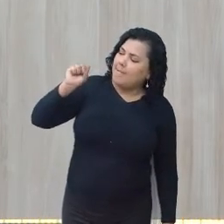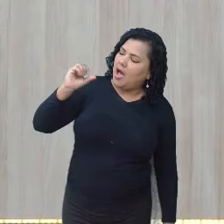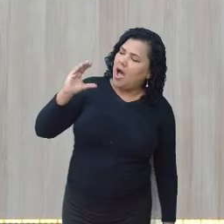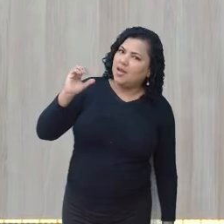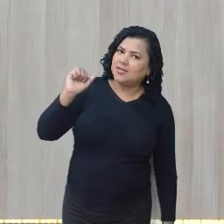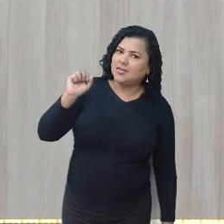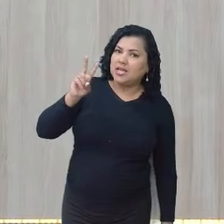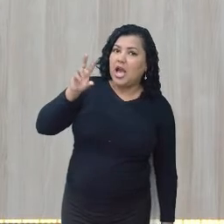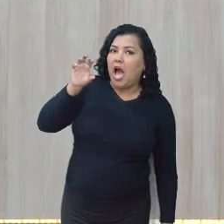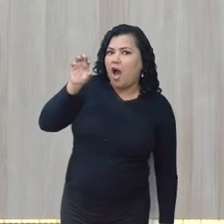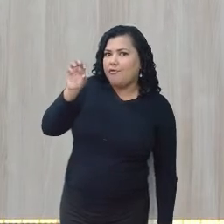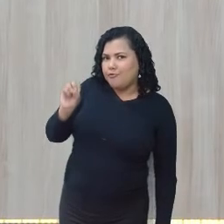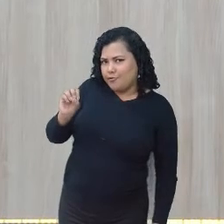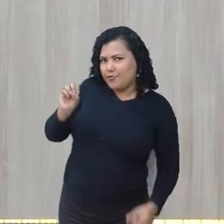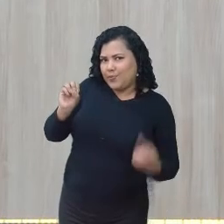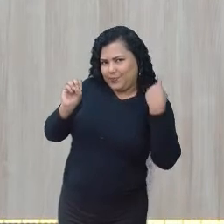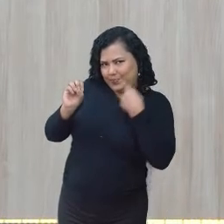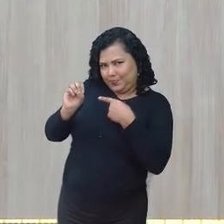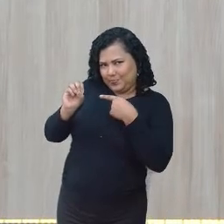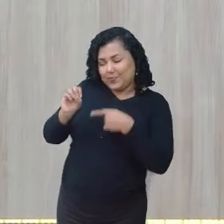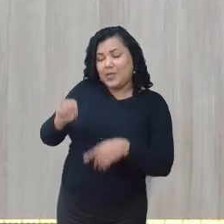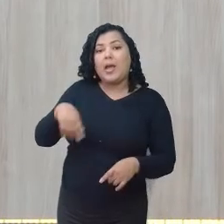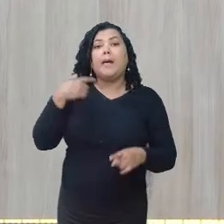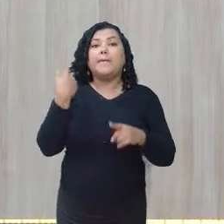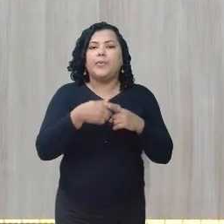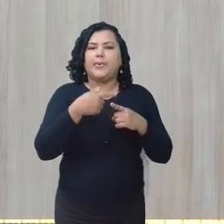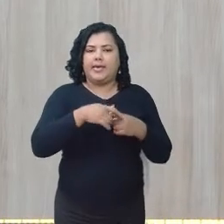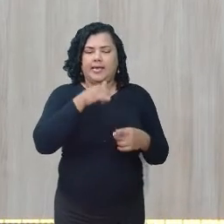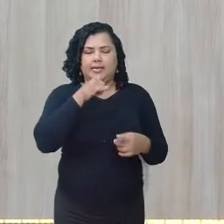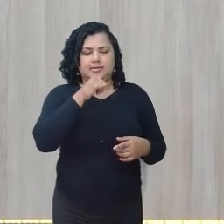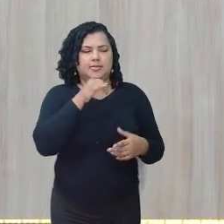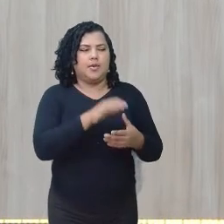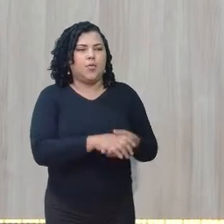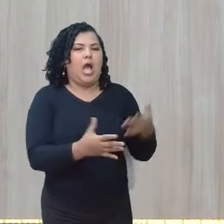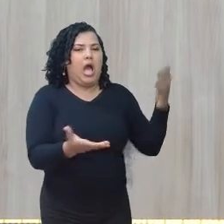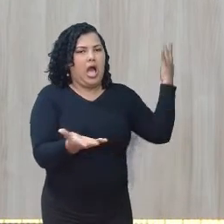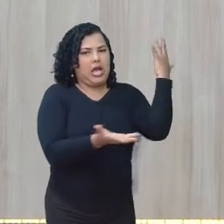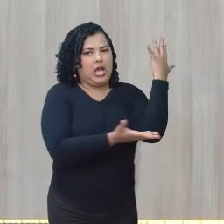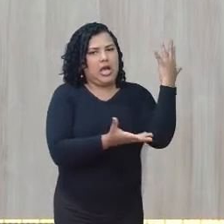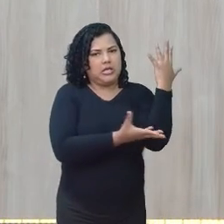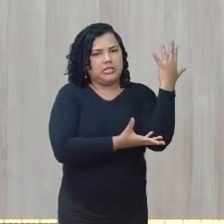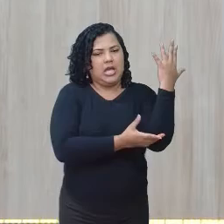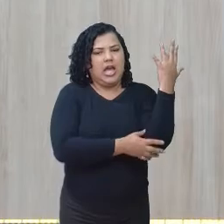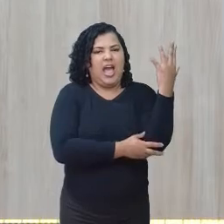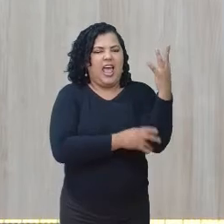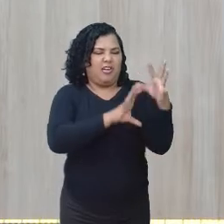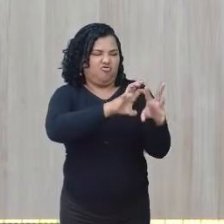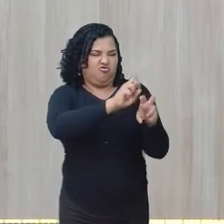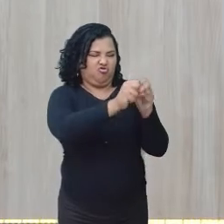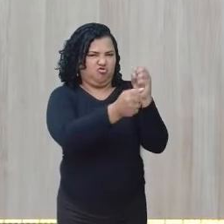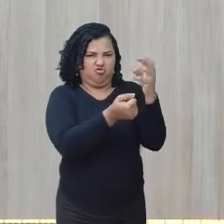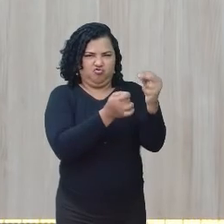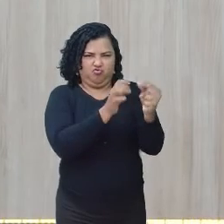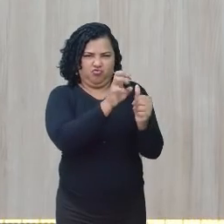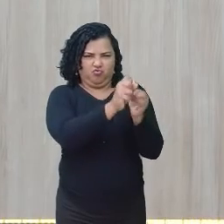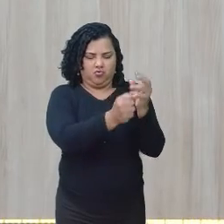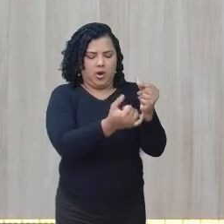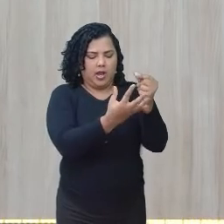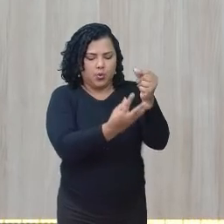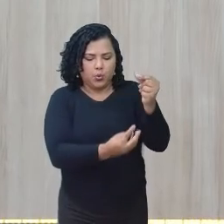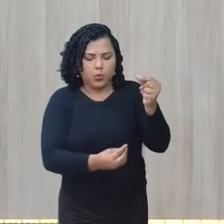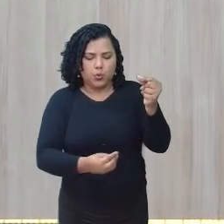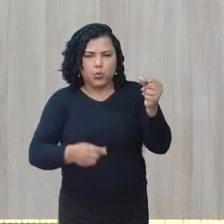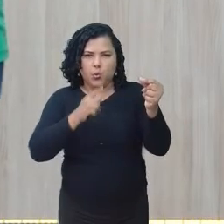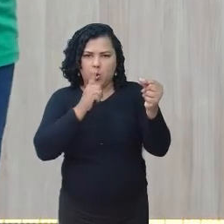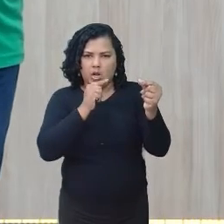produzido a partir do caldo, né? O caldo ele era levado para um local onde ele ia ser fervido, né, e apurar, tipo um melaço,